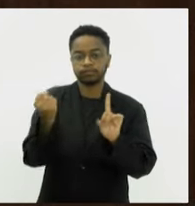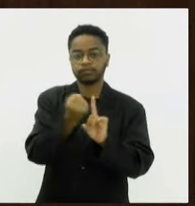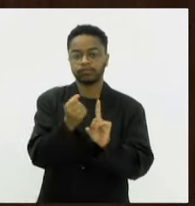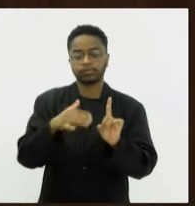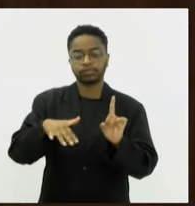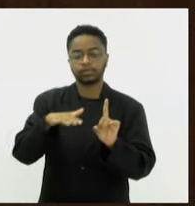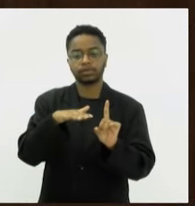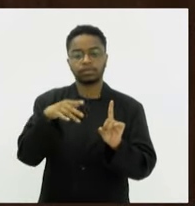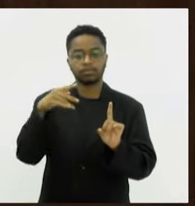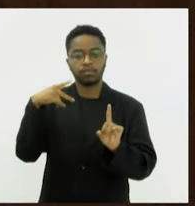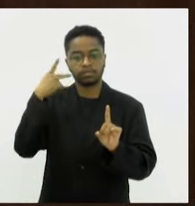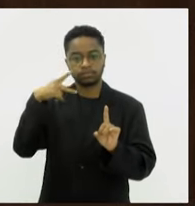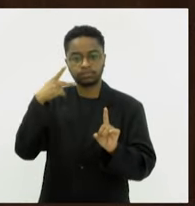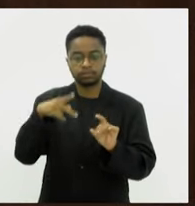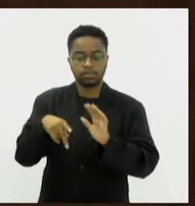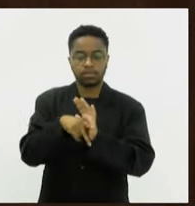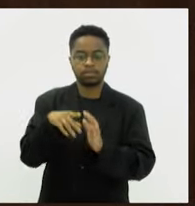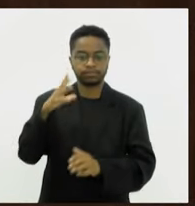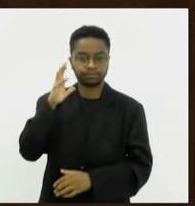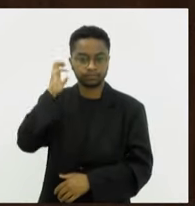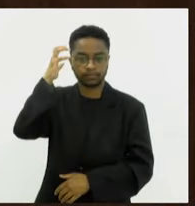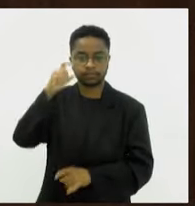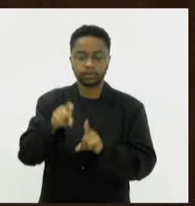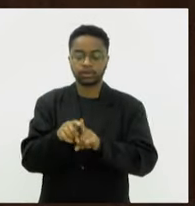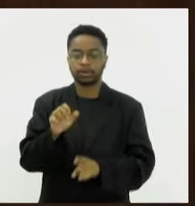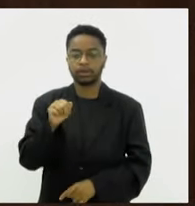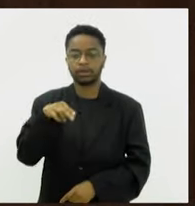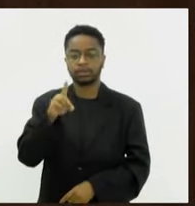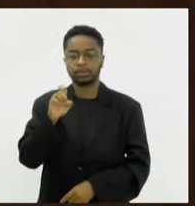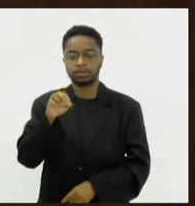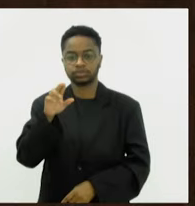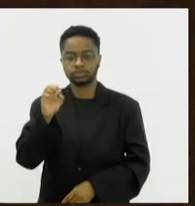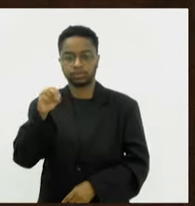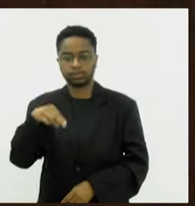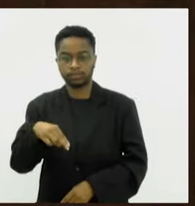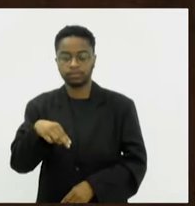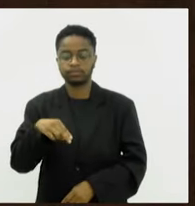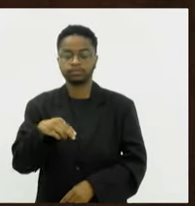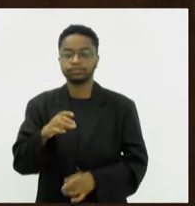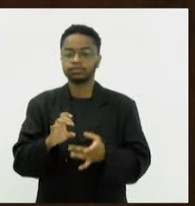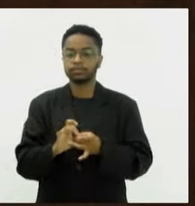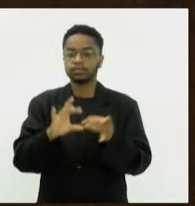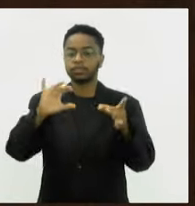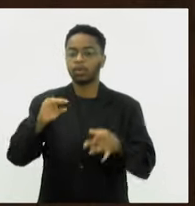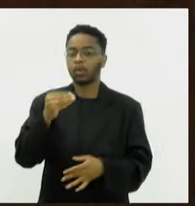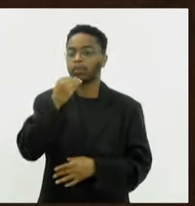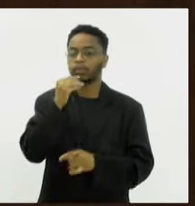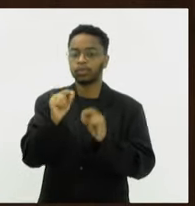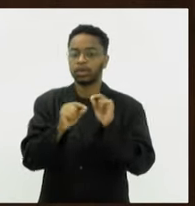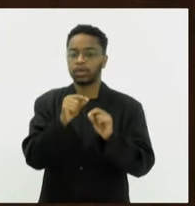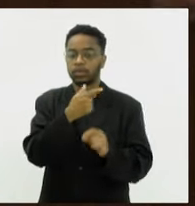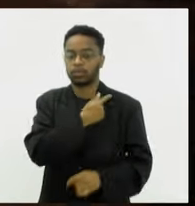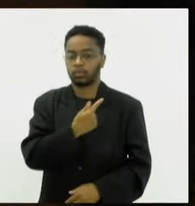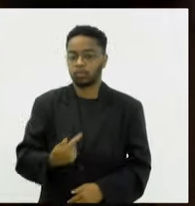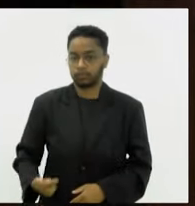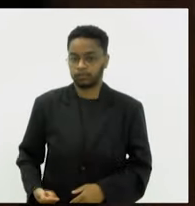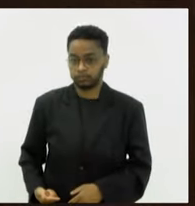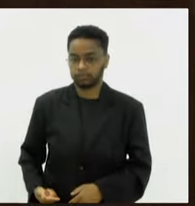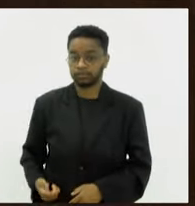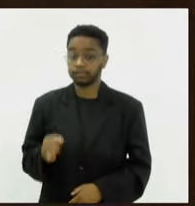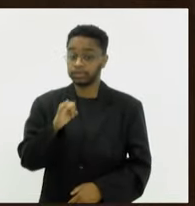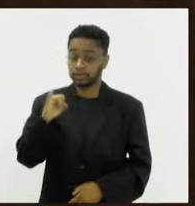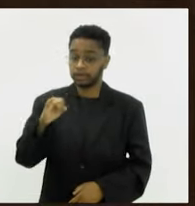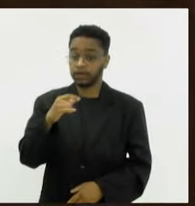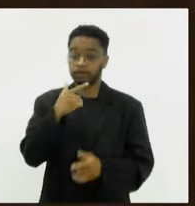de Marielle Franco e Anderson abre uma lacuna de oportunidade para o governador, se assim